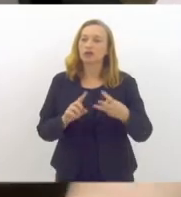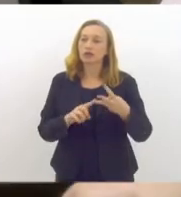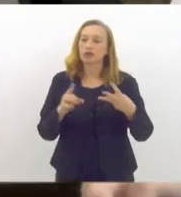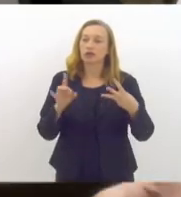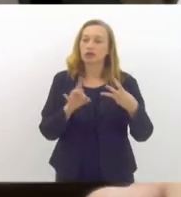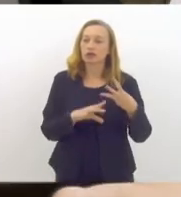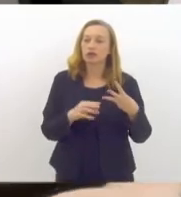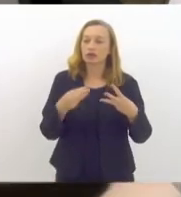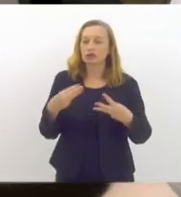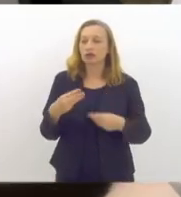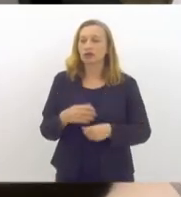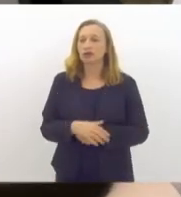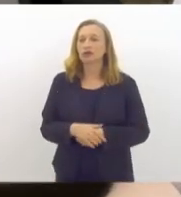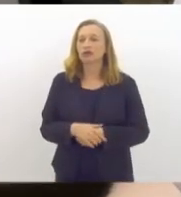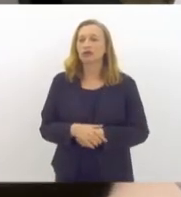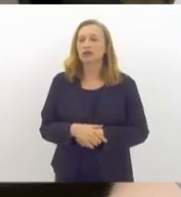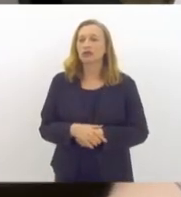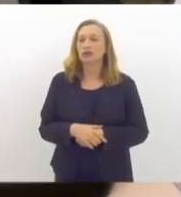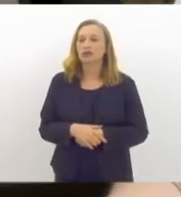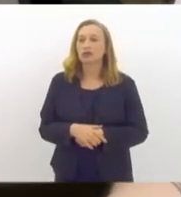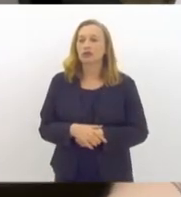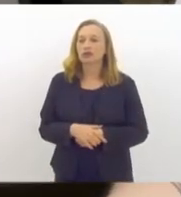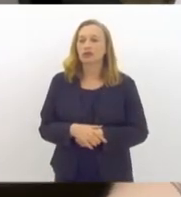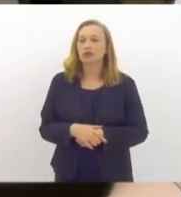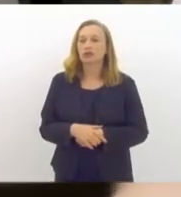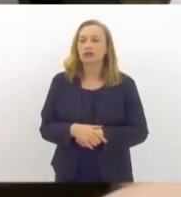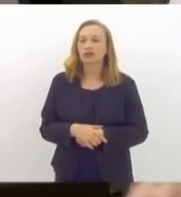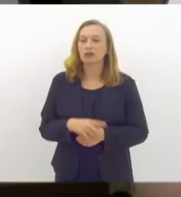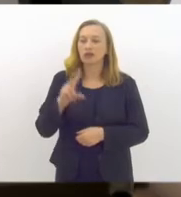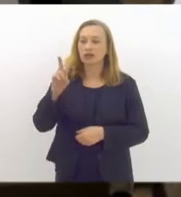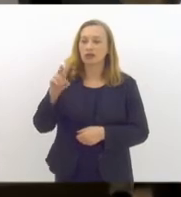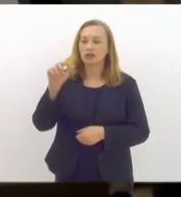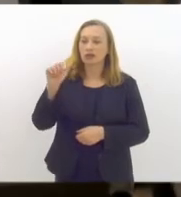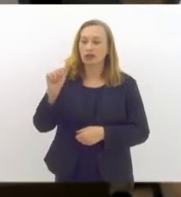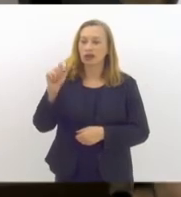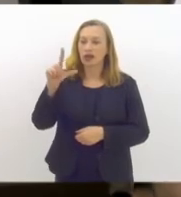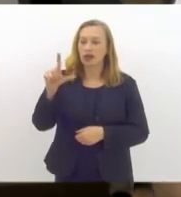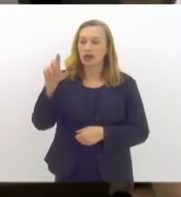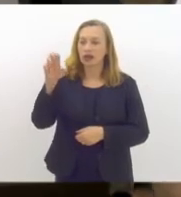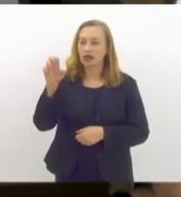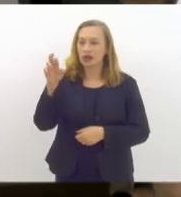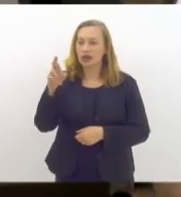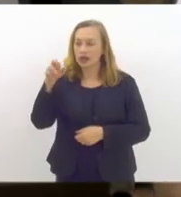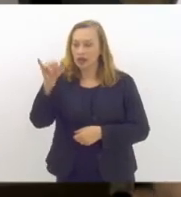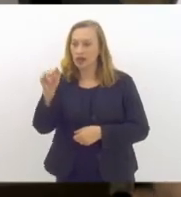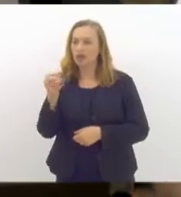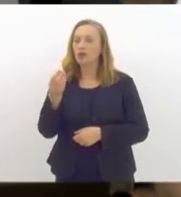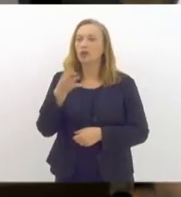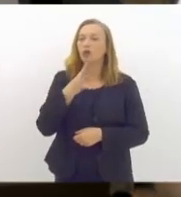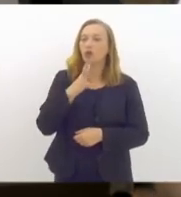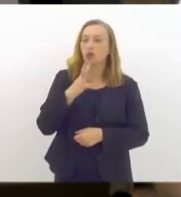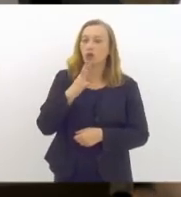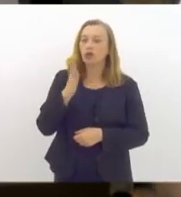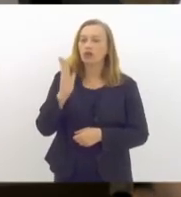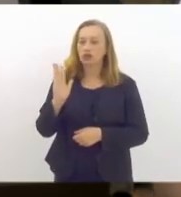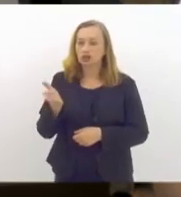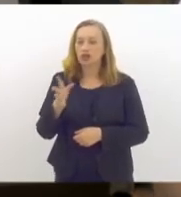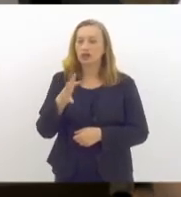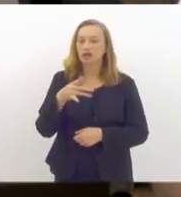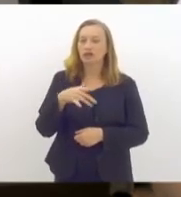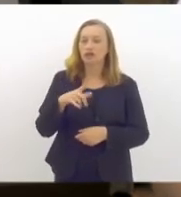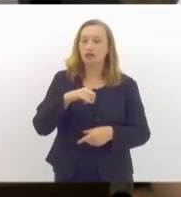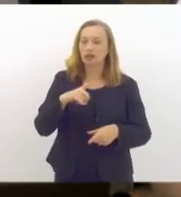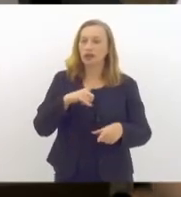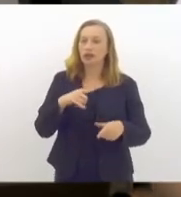terceiro voto, né, vai para a Valéria Pedro, também pelo conhecimento que ela já tem, a